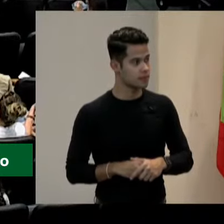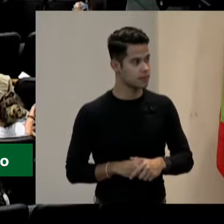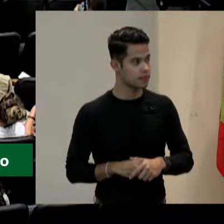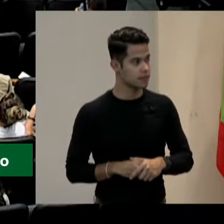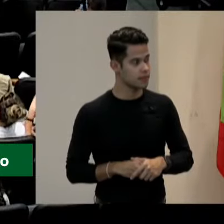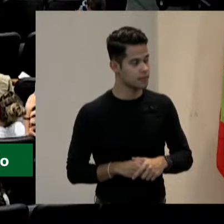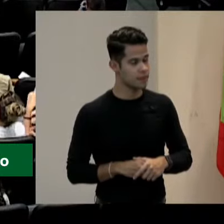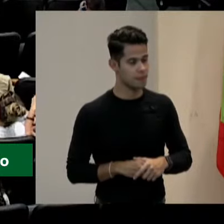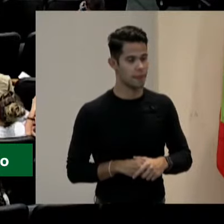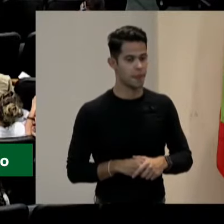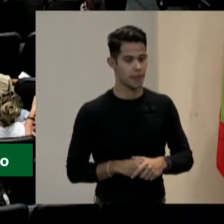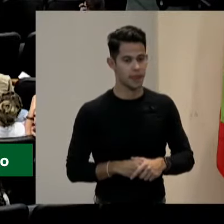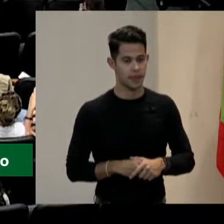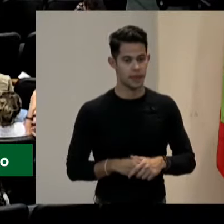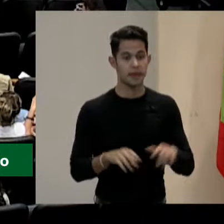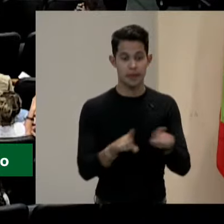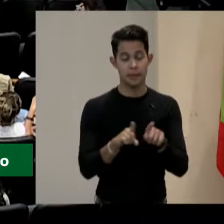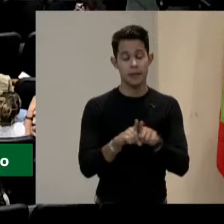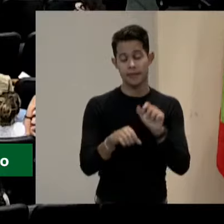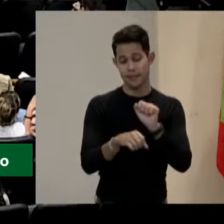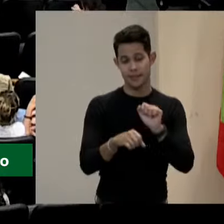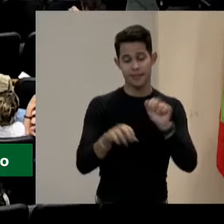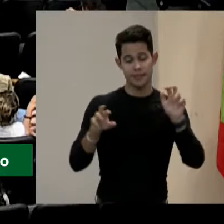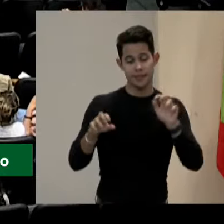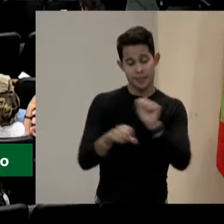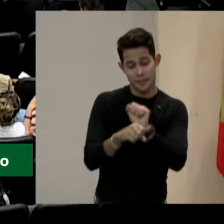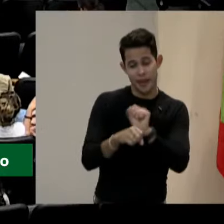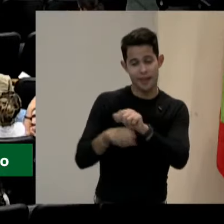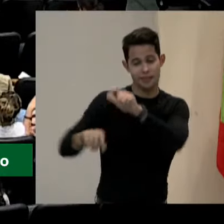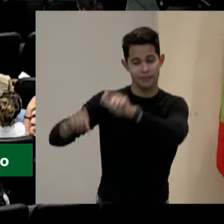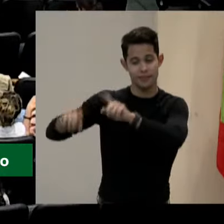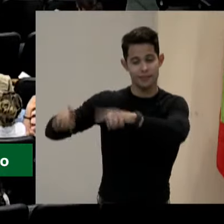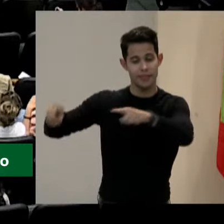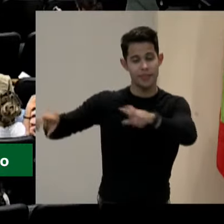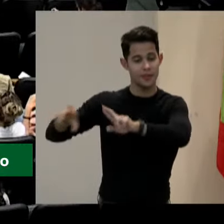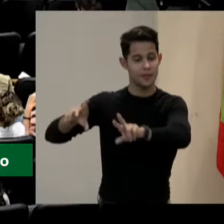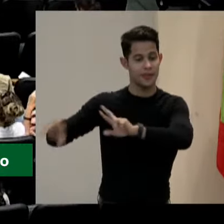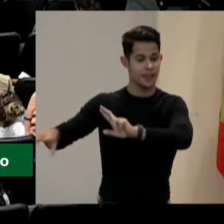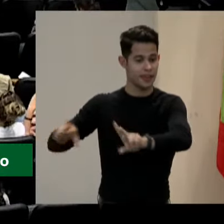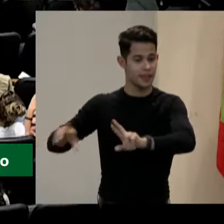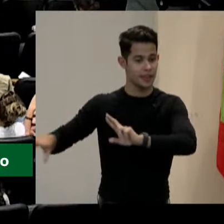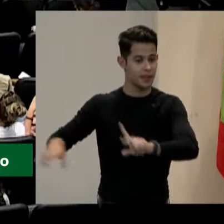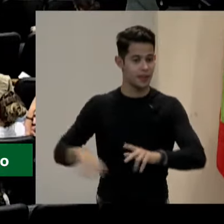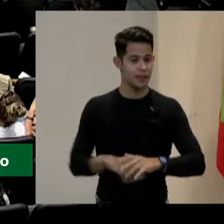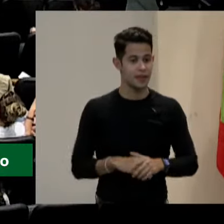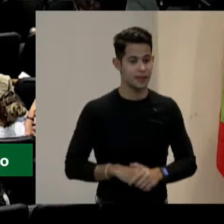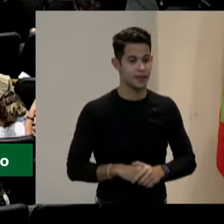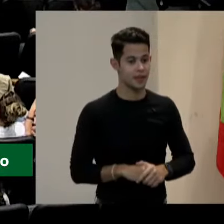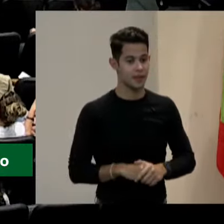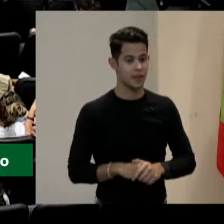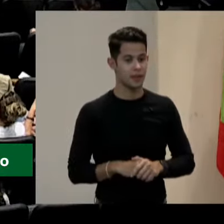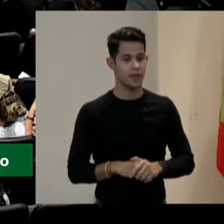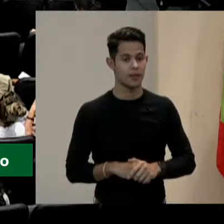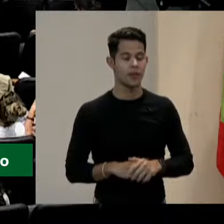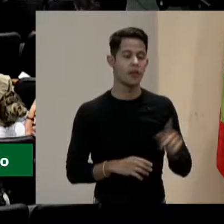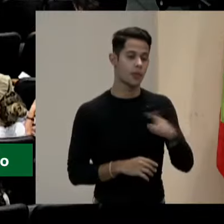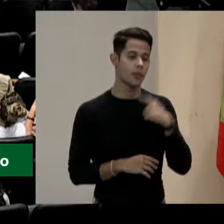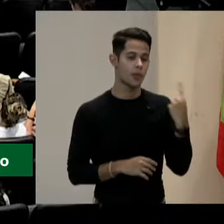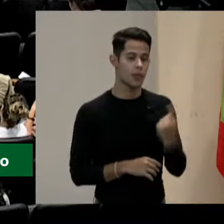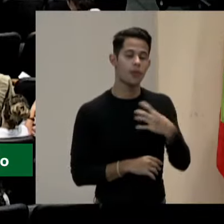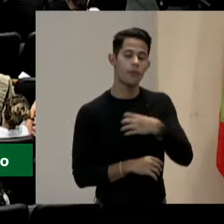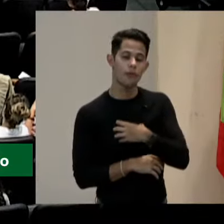resultados diferentes. E eu falei com eles, por que a gente não planta ali? São novas formas